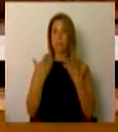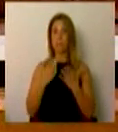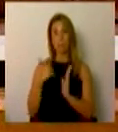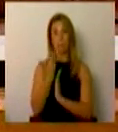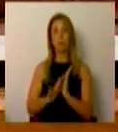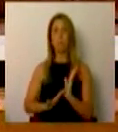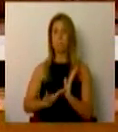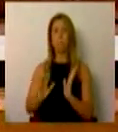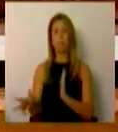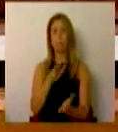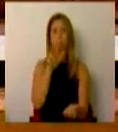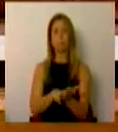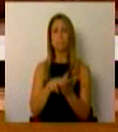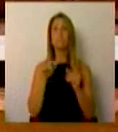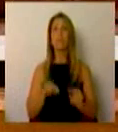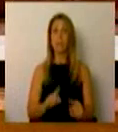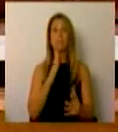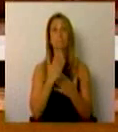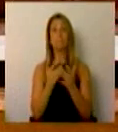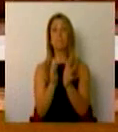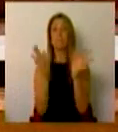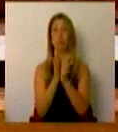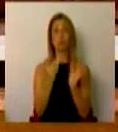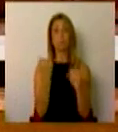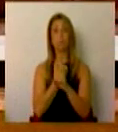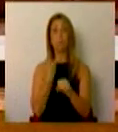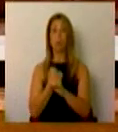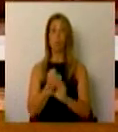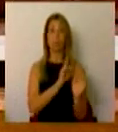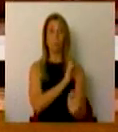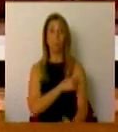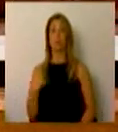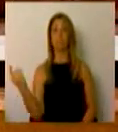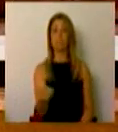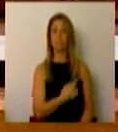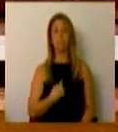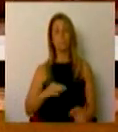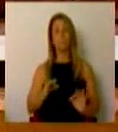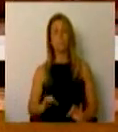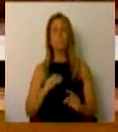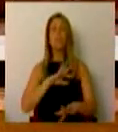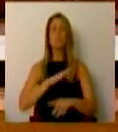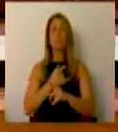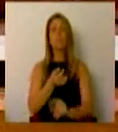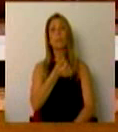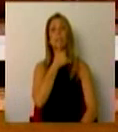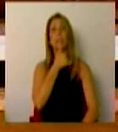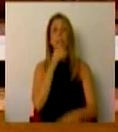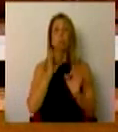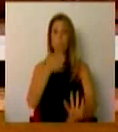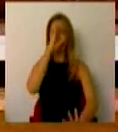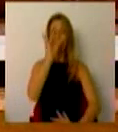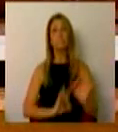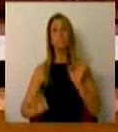e habilitar-nos-á a todos aos trabalhos que nos competem. Outra questão decisiva para prepararmos a resposta ao